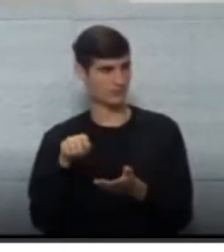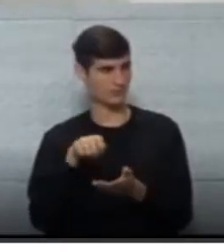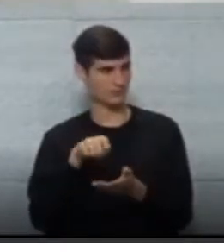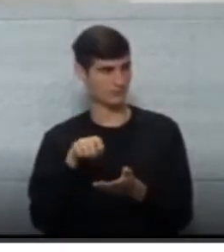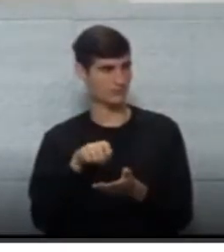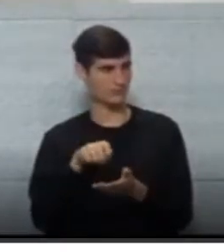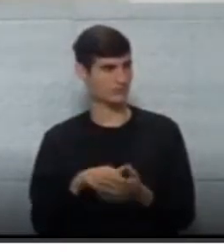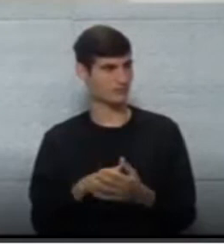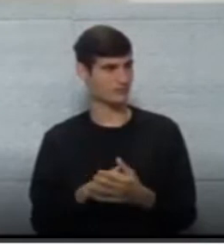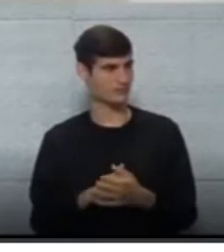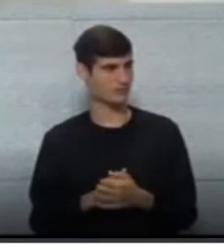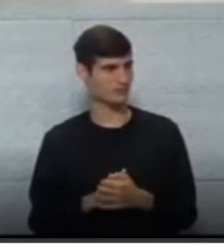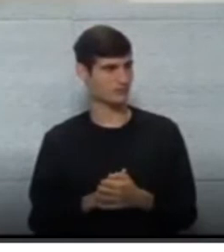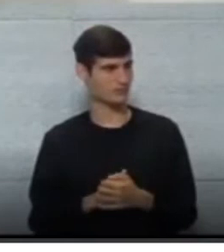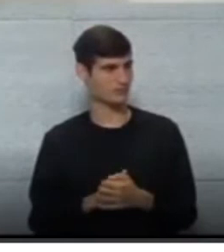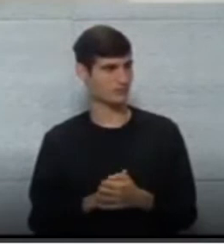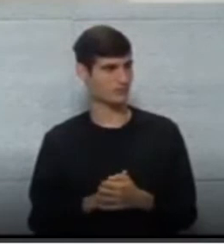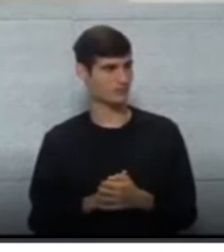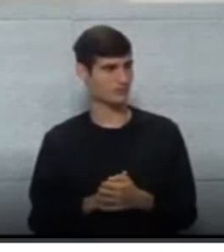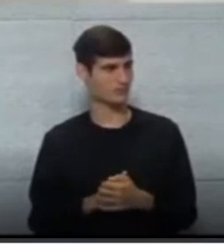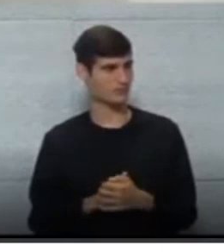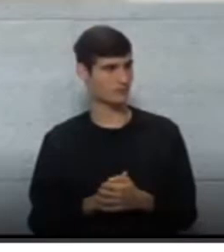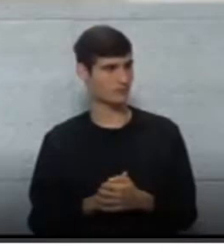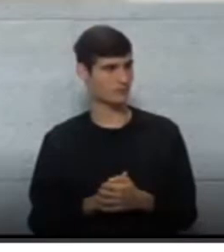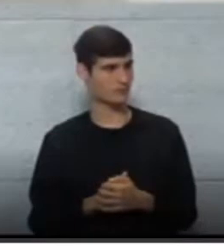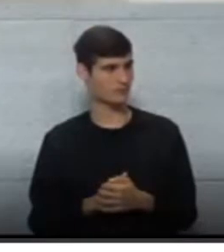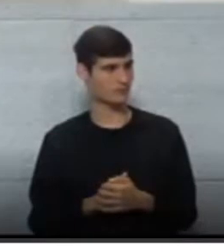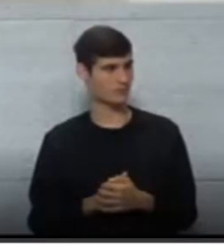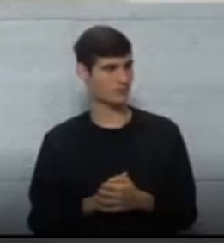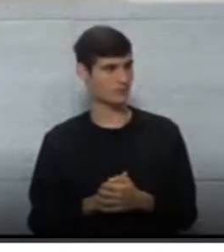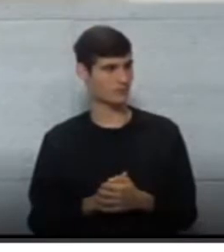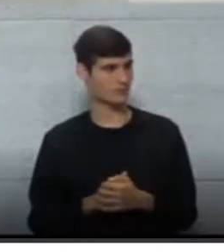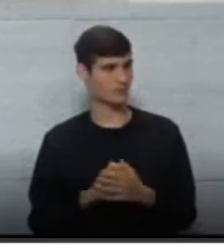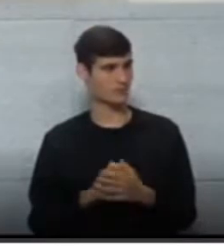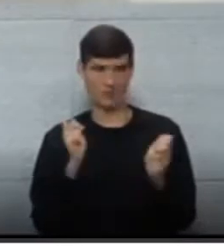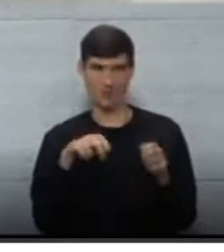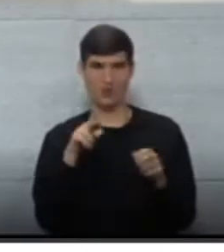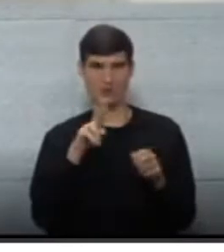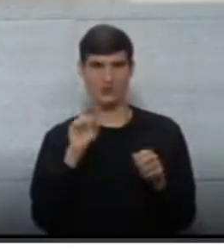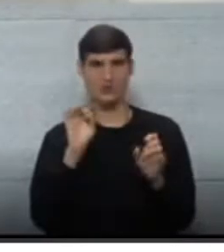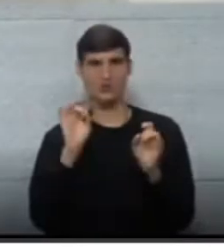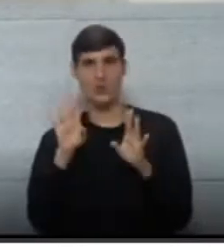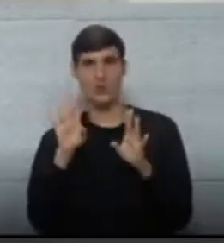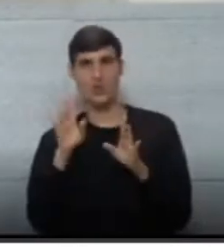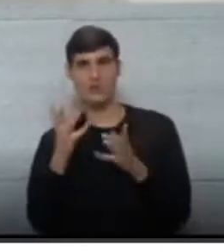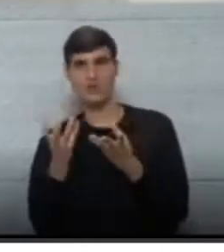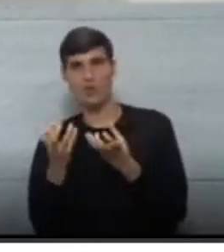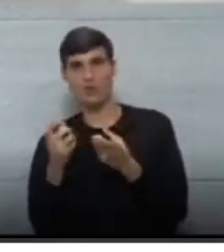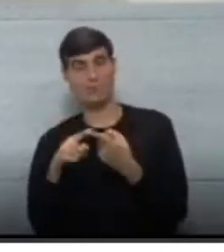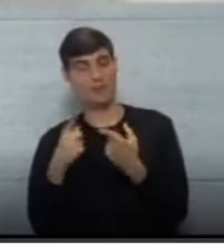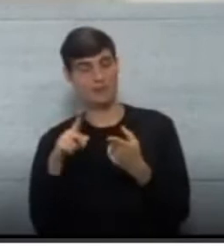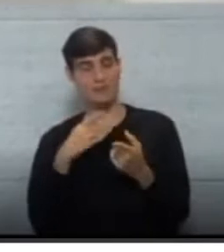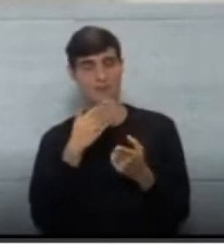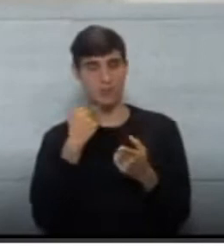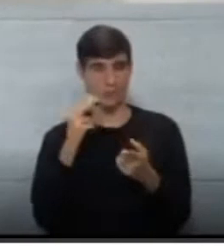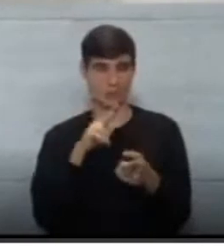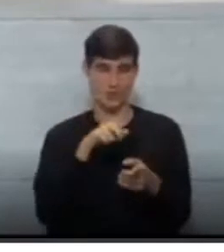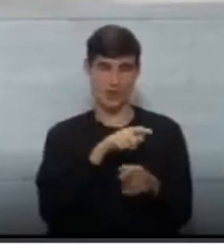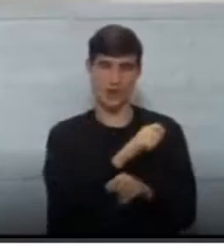o álcool para fazer a esterilização da alça, mas há um risco maior de contaminação. Então, fez ali a esterilização